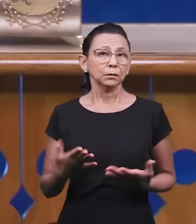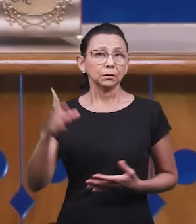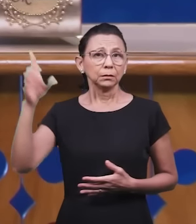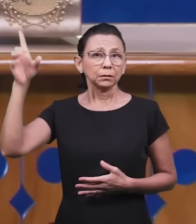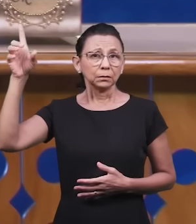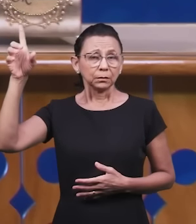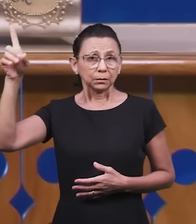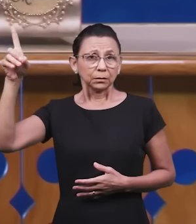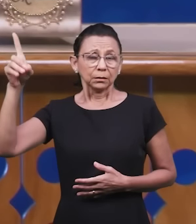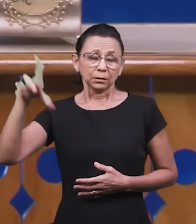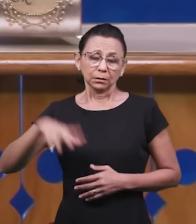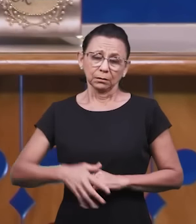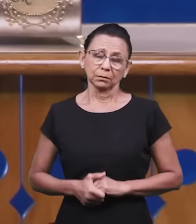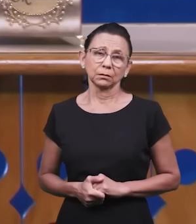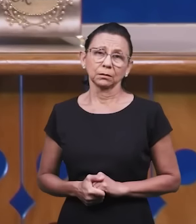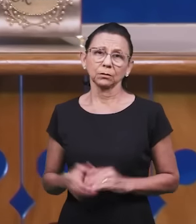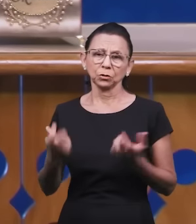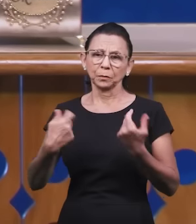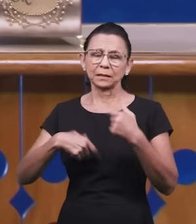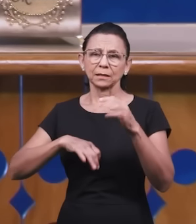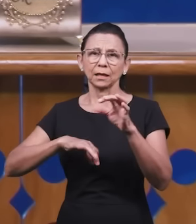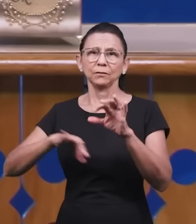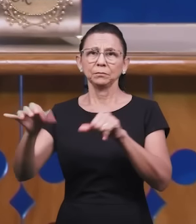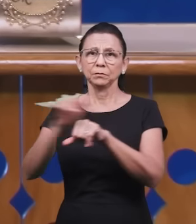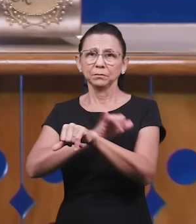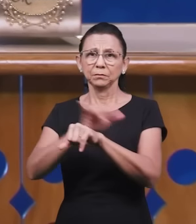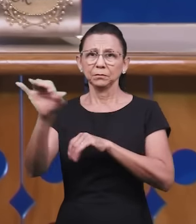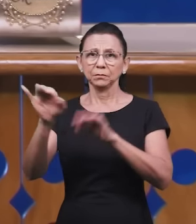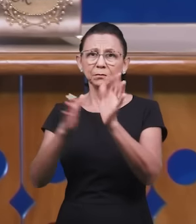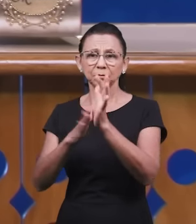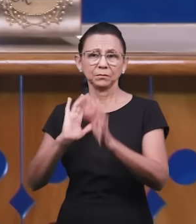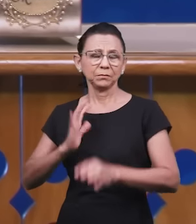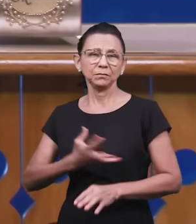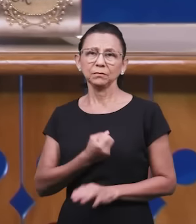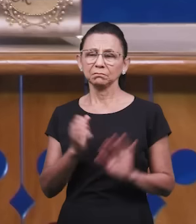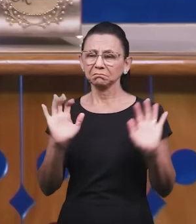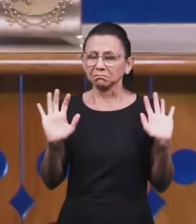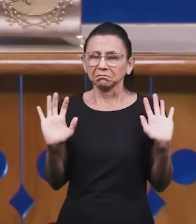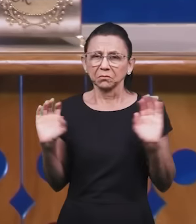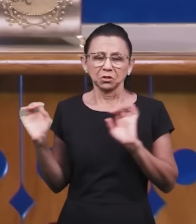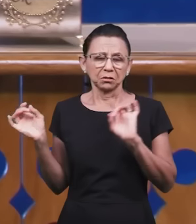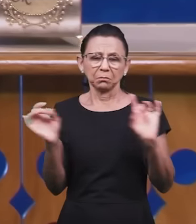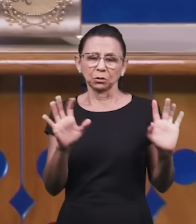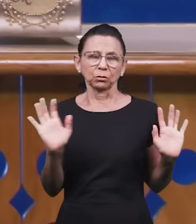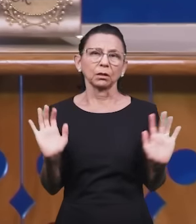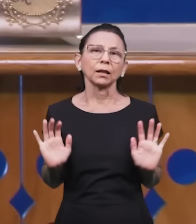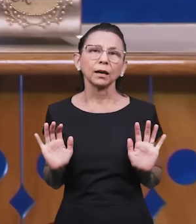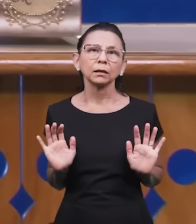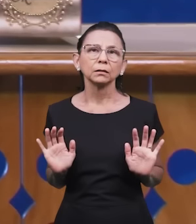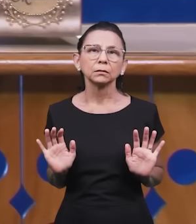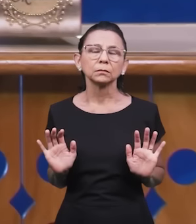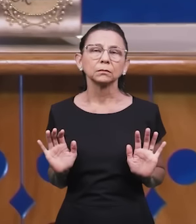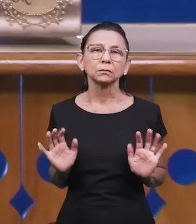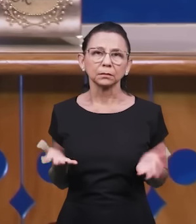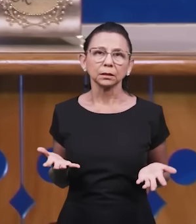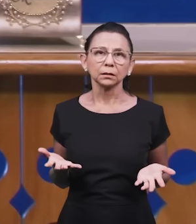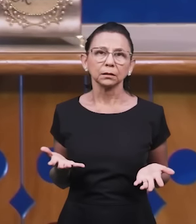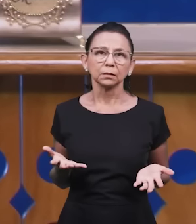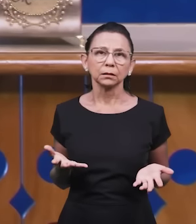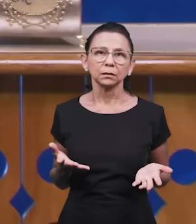diante do seu pecado, diante daquilo que ele fez, da transgressão, veio a morte. A morte veio como um